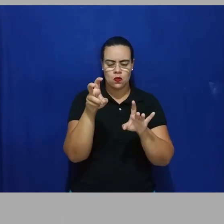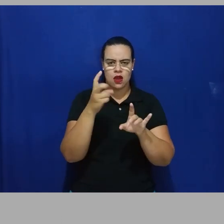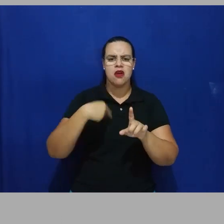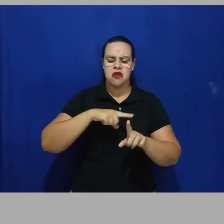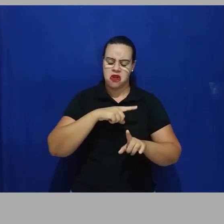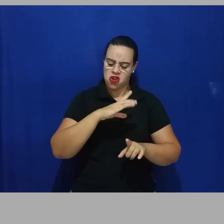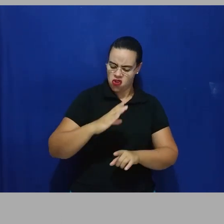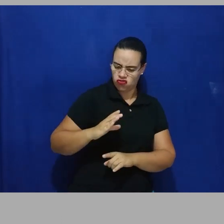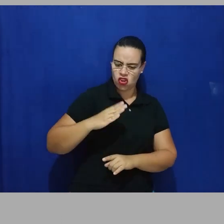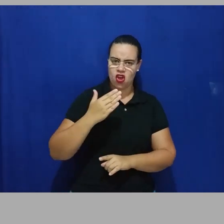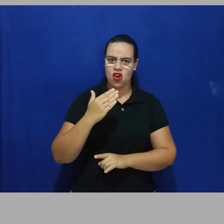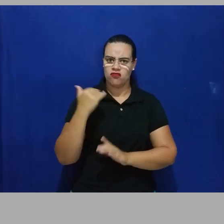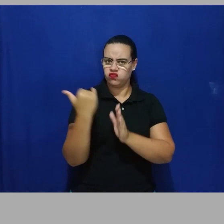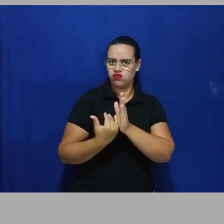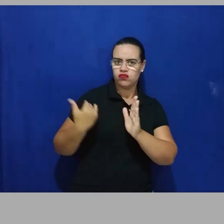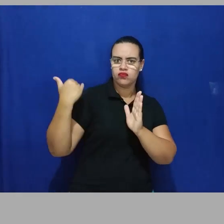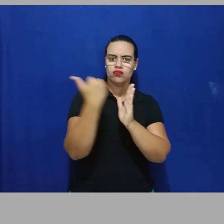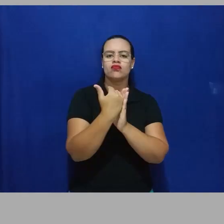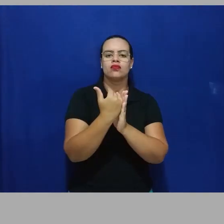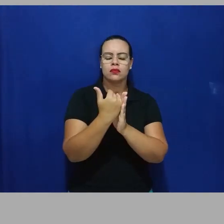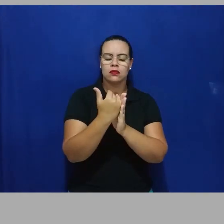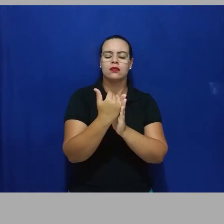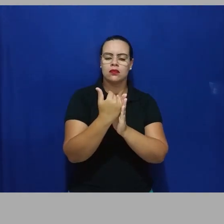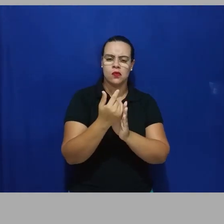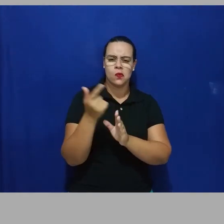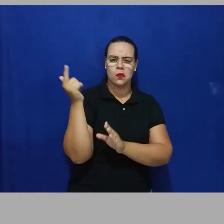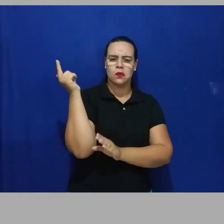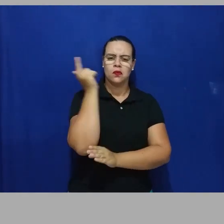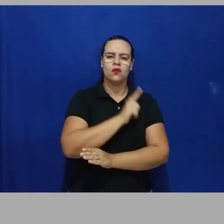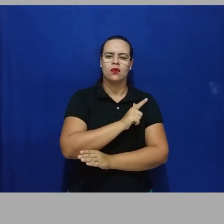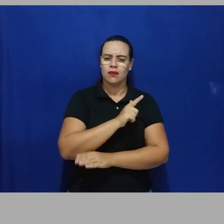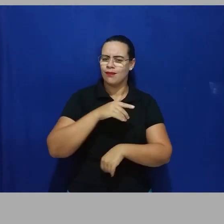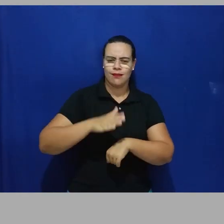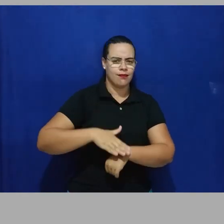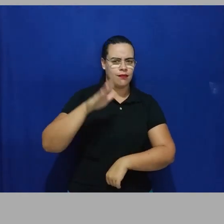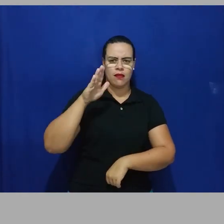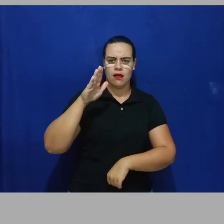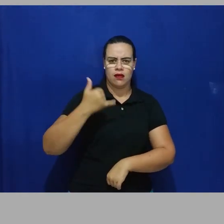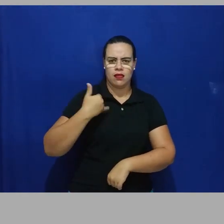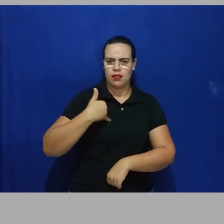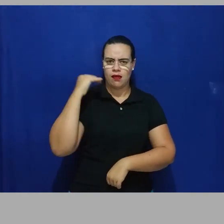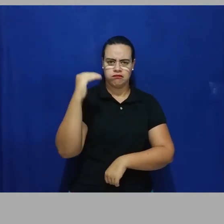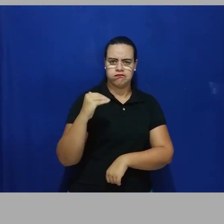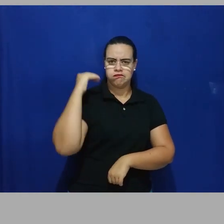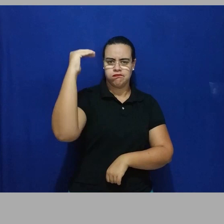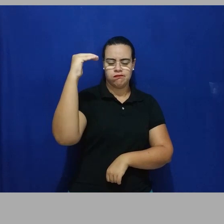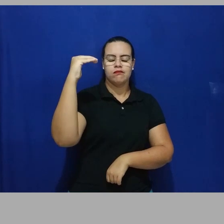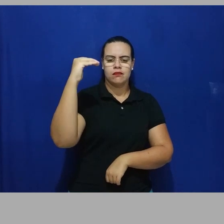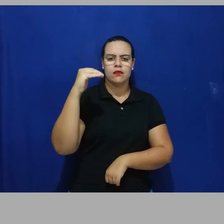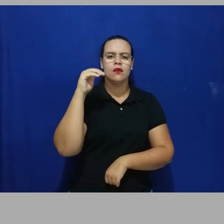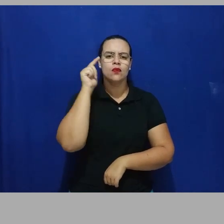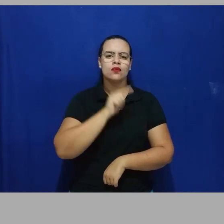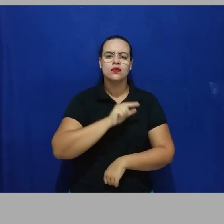Ousamos ultrapassar essa barreira imposta e conseguimos, então, chegar à